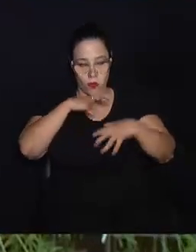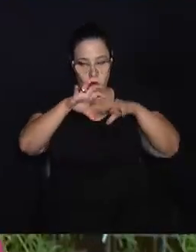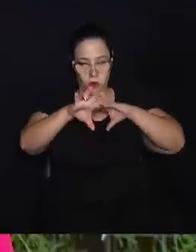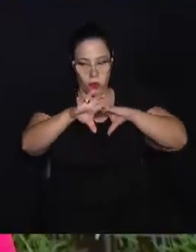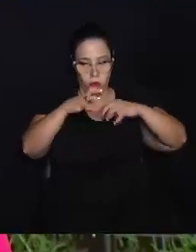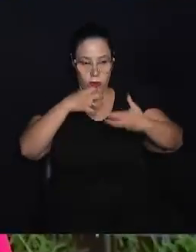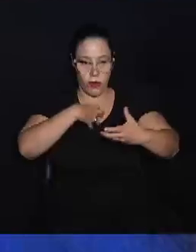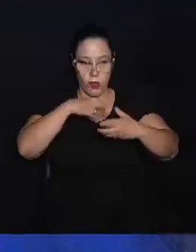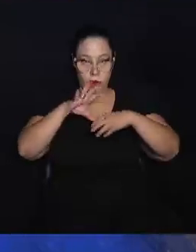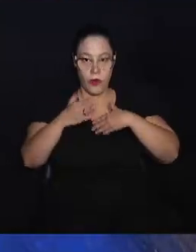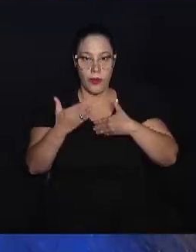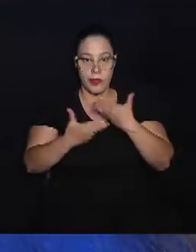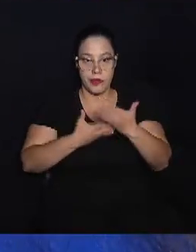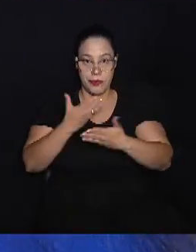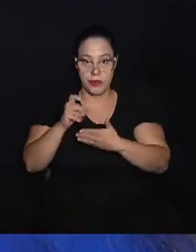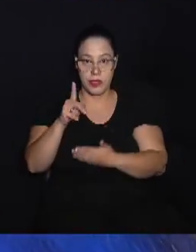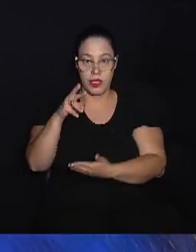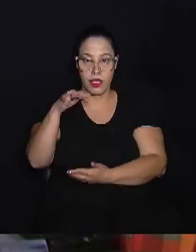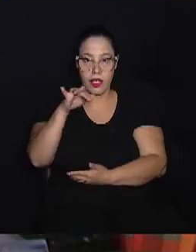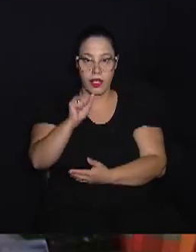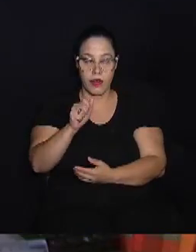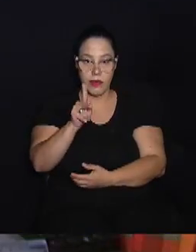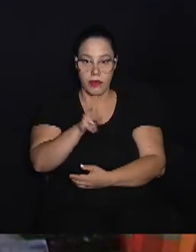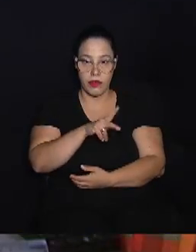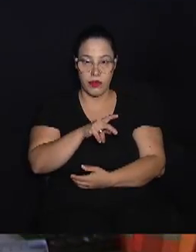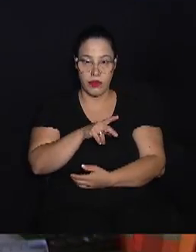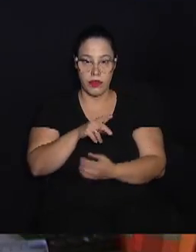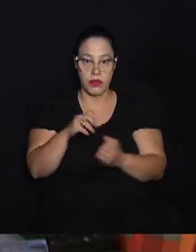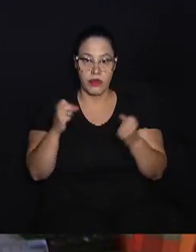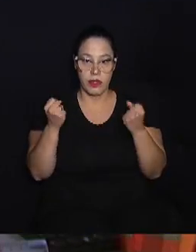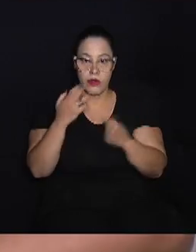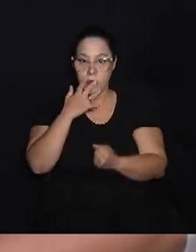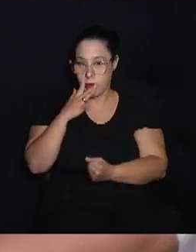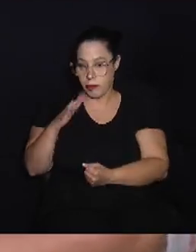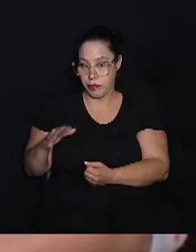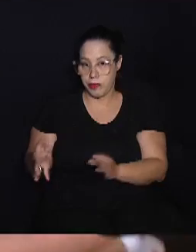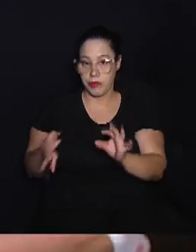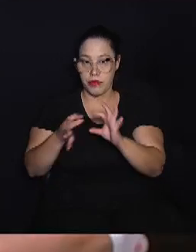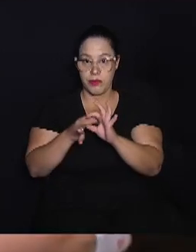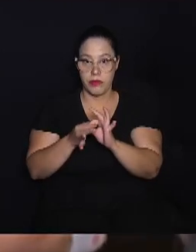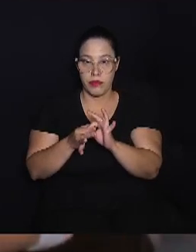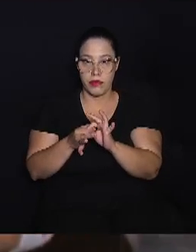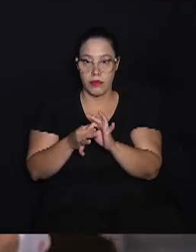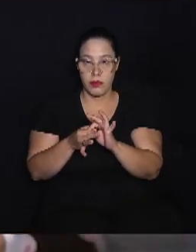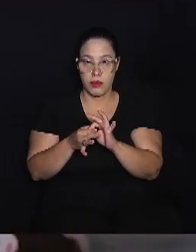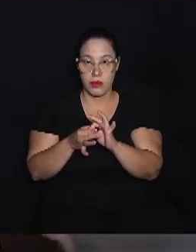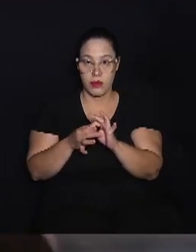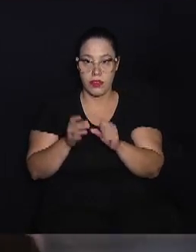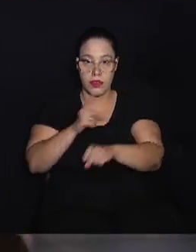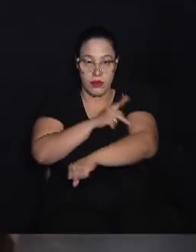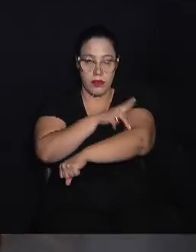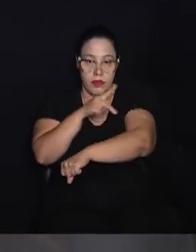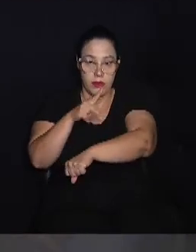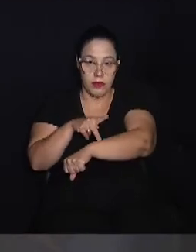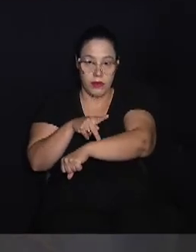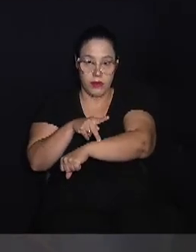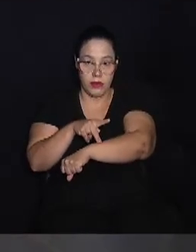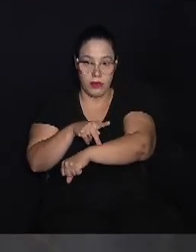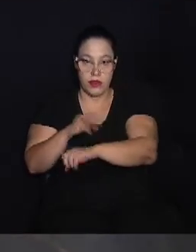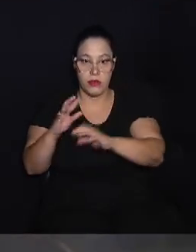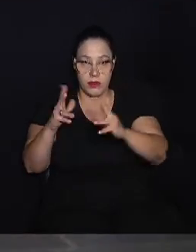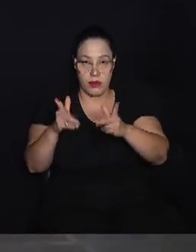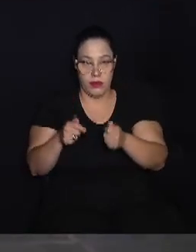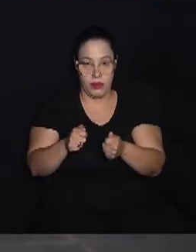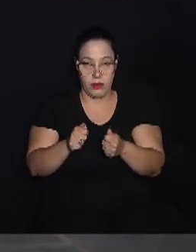sejam colaboradores. Daniela é professora de educação infantil e incluiu seus alunos no plano pedagógico, junto com todas as turmas